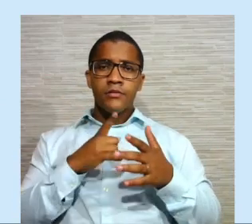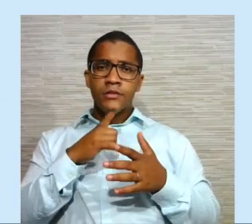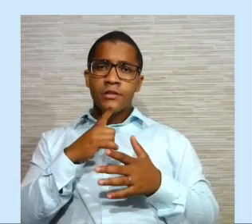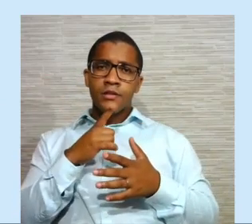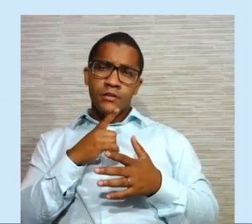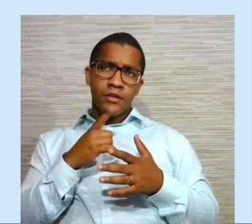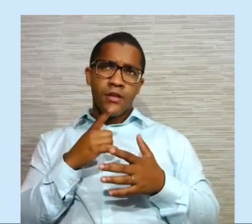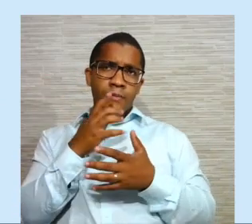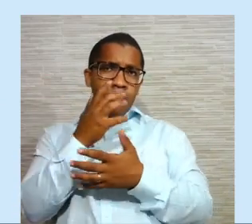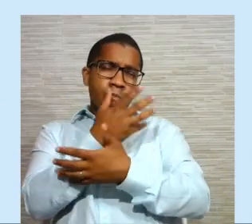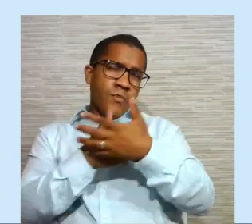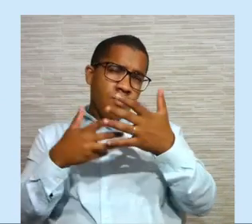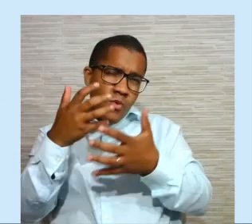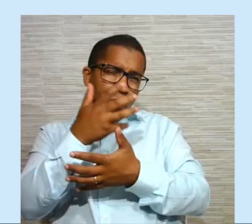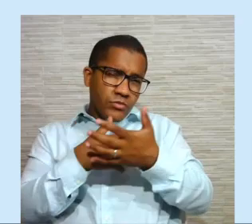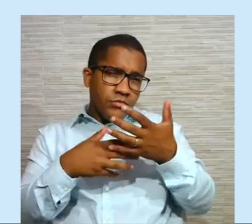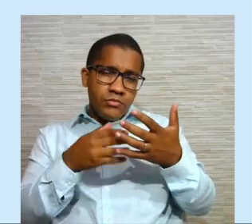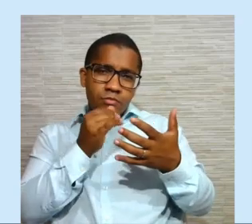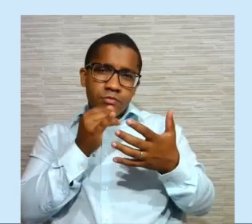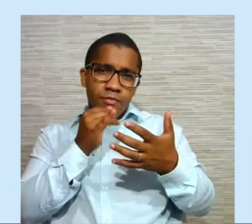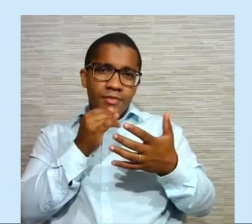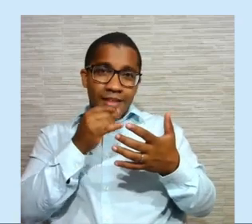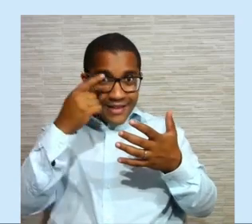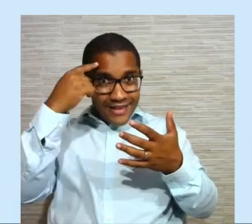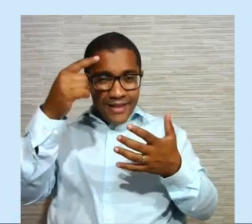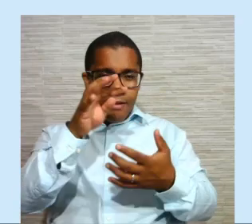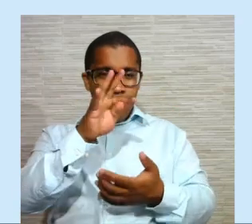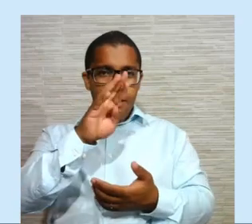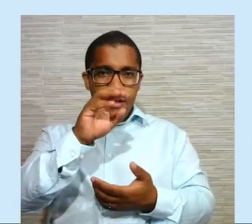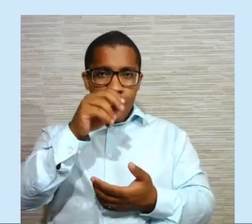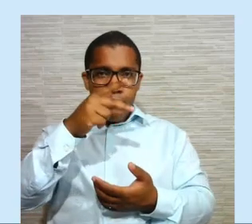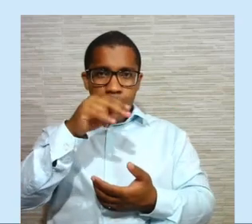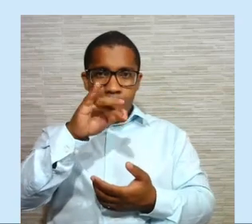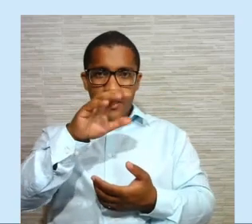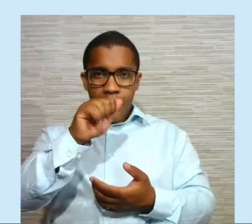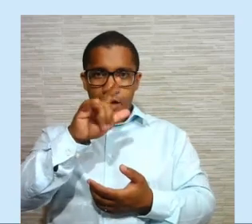tinha faltado um pouquinho, quando acabou o tropicalismo,